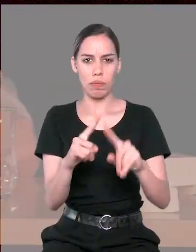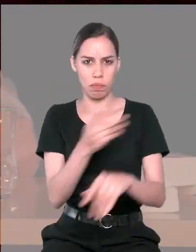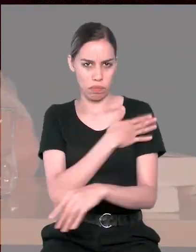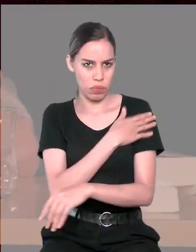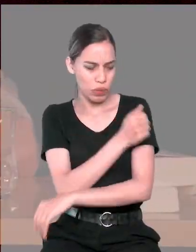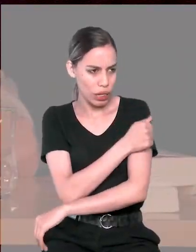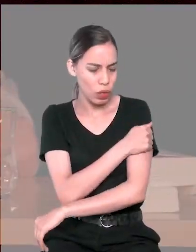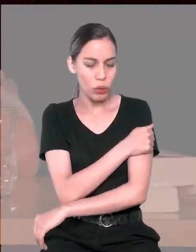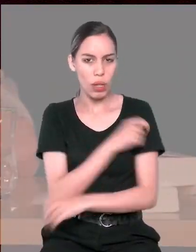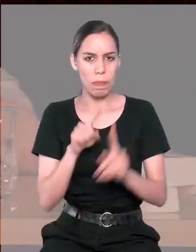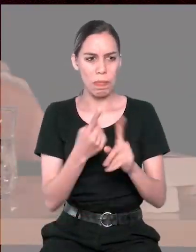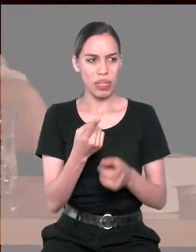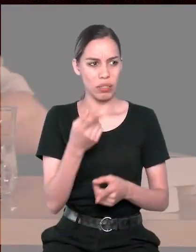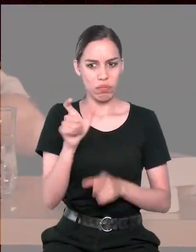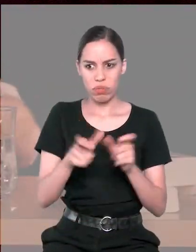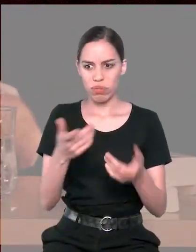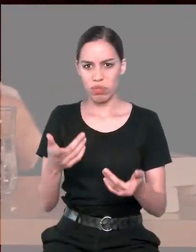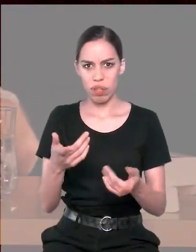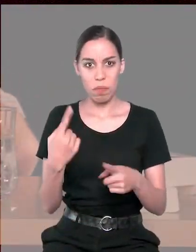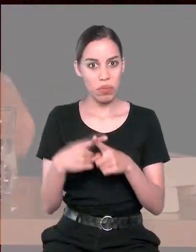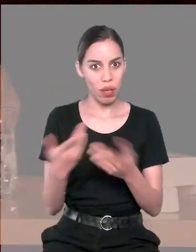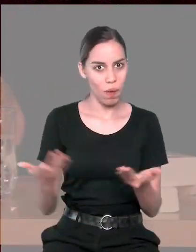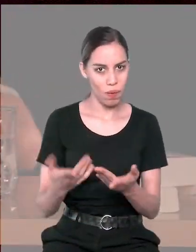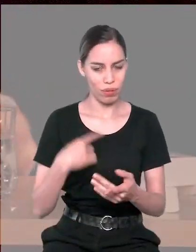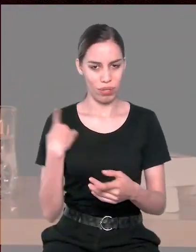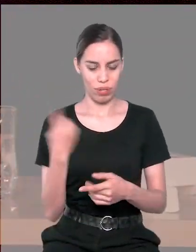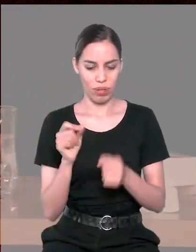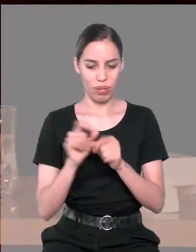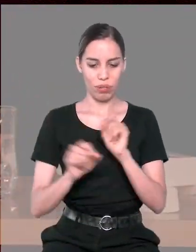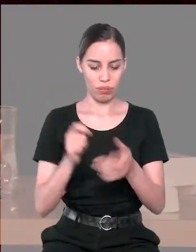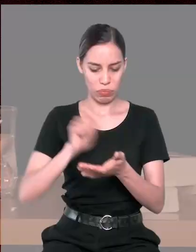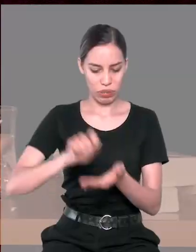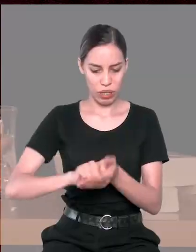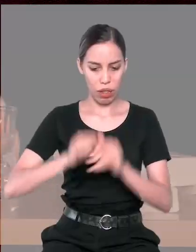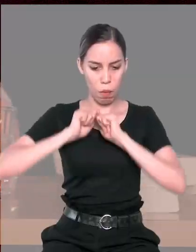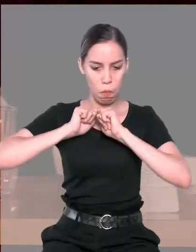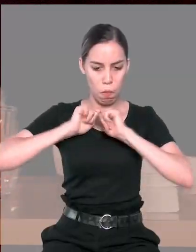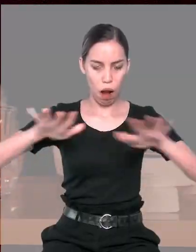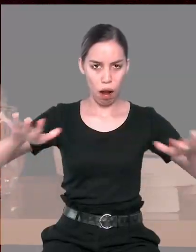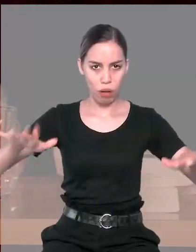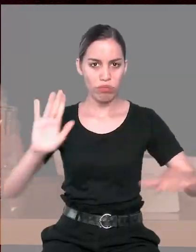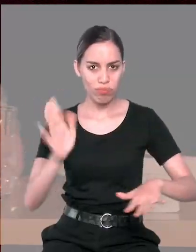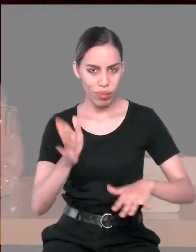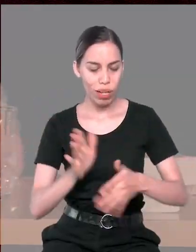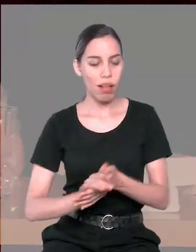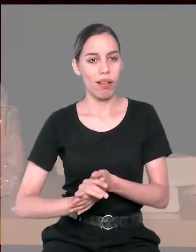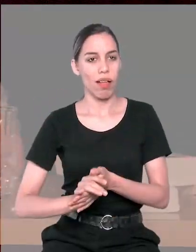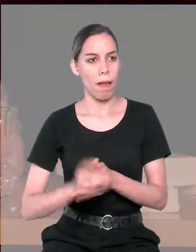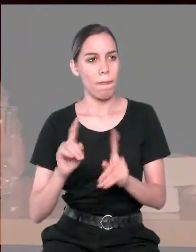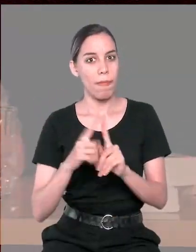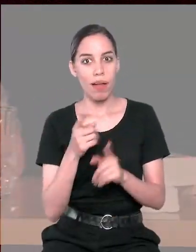é impossível alguém... Né? Hoje você escreve uma coisa, você primeiro publica, depois escreve. Né? E alguém